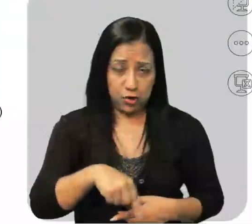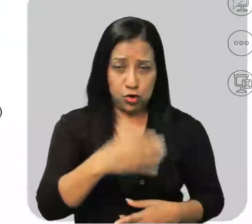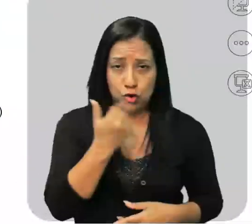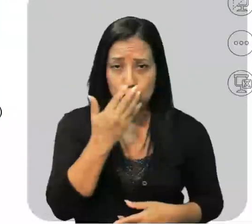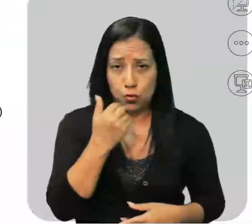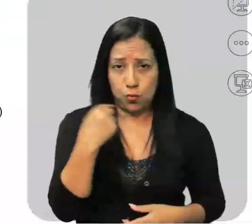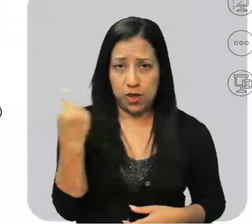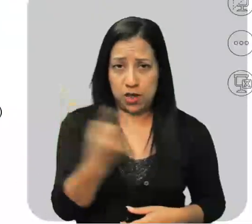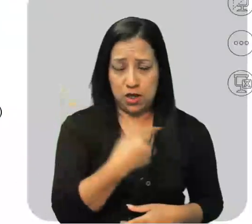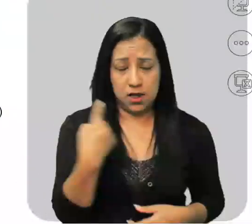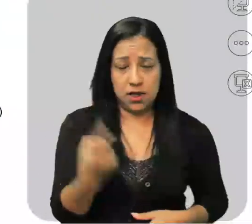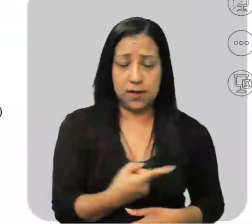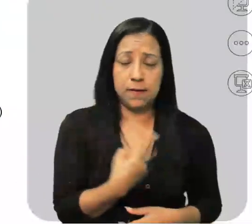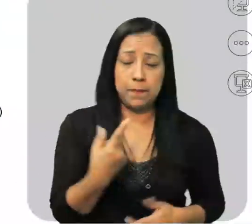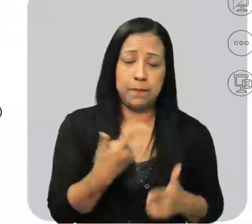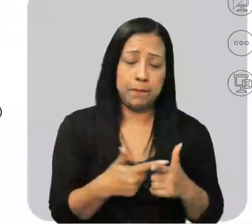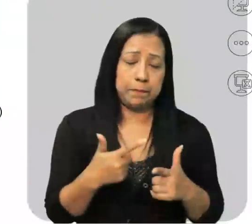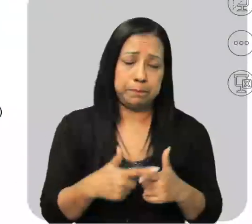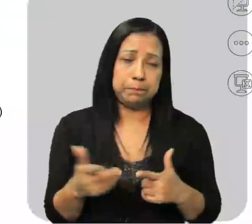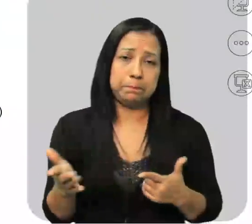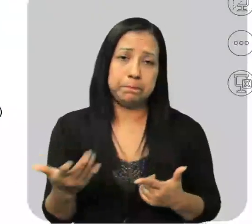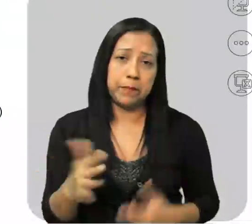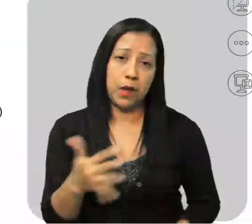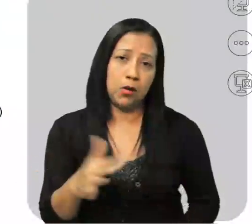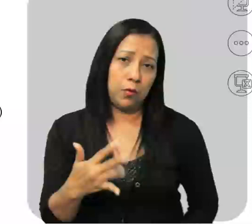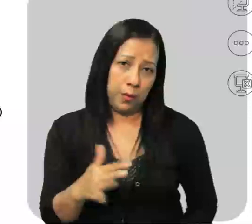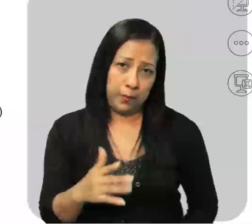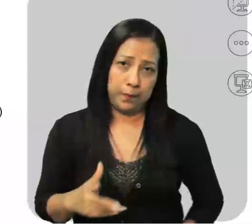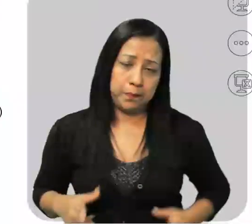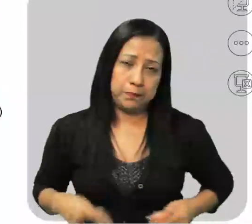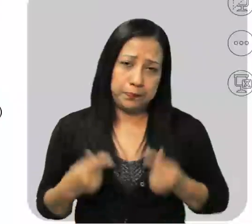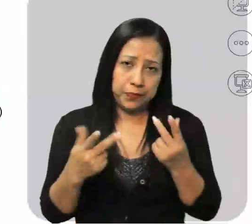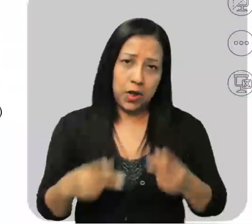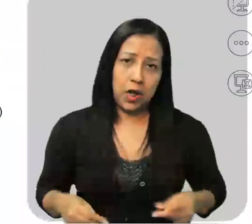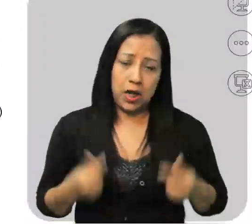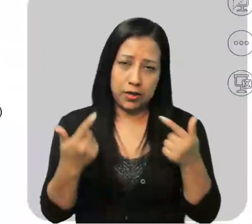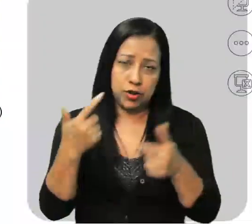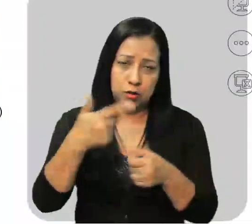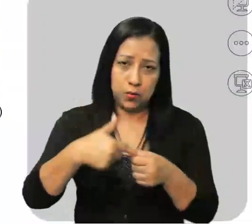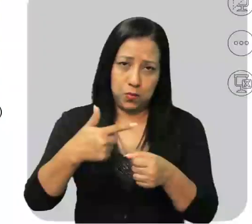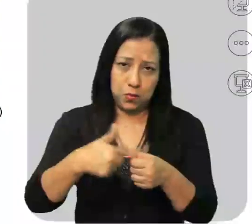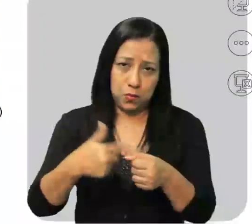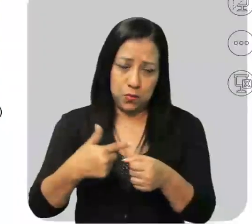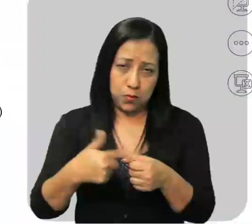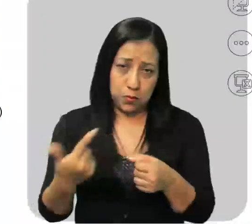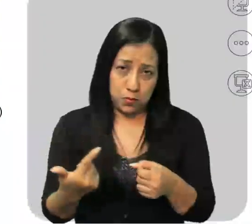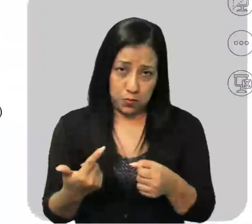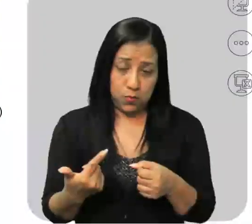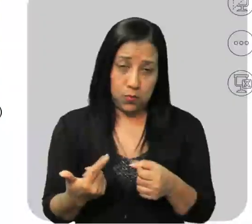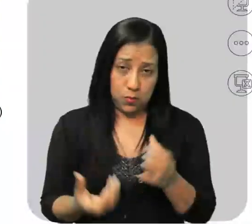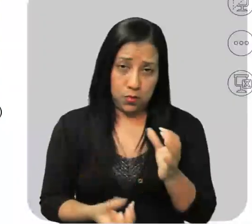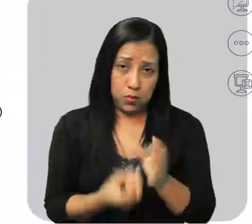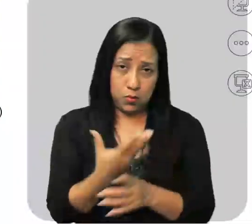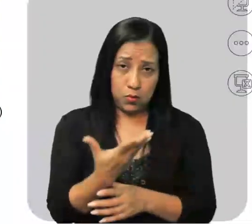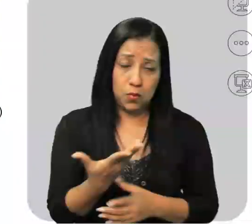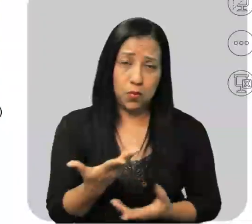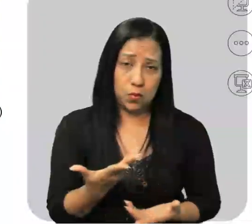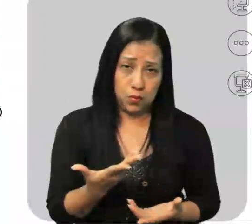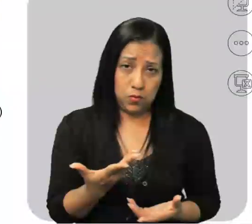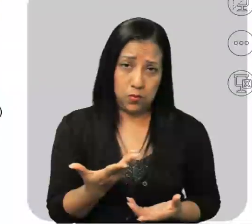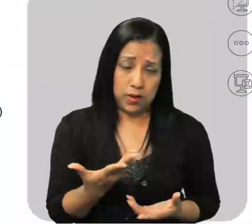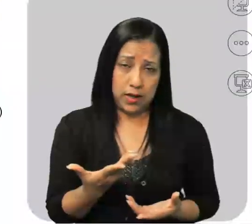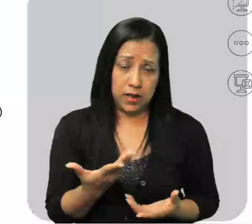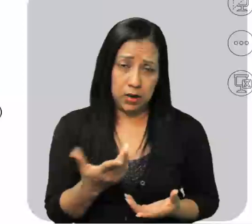em cima disso, eles calculam, em cima desse trânsito caótico, quanto mais ou menos eles vão gastar com